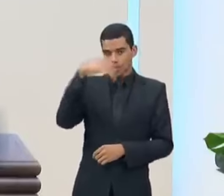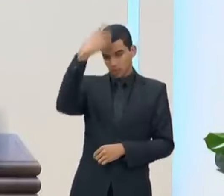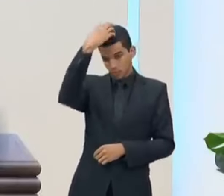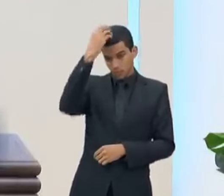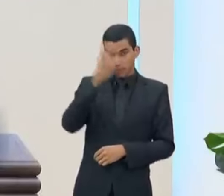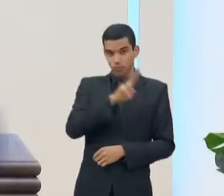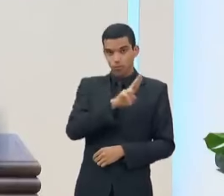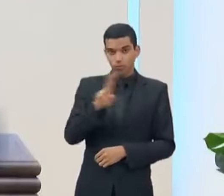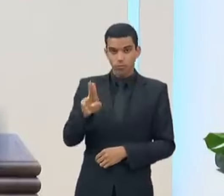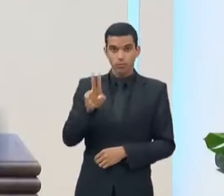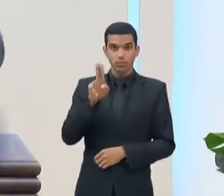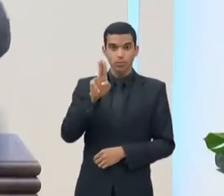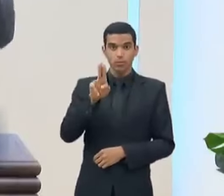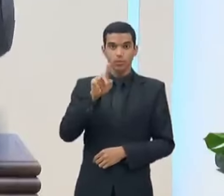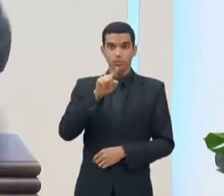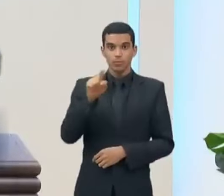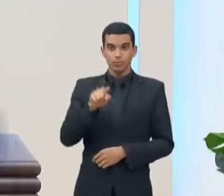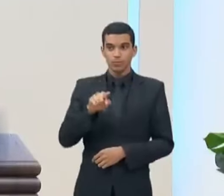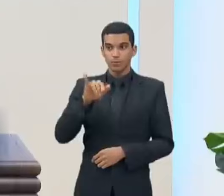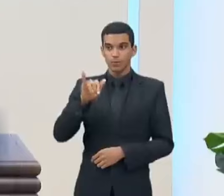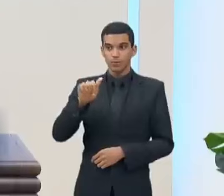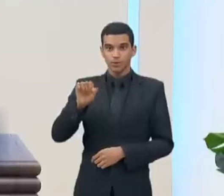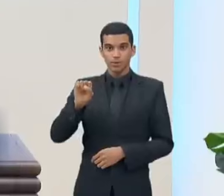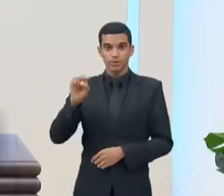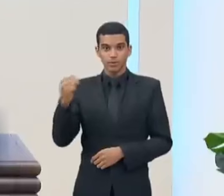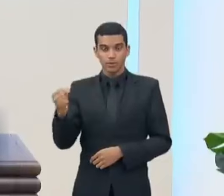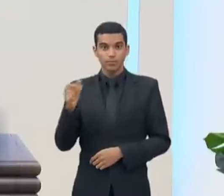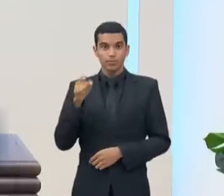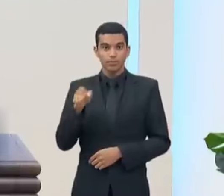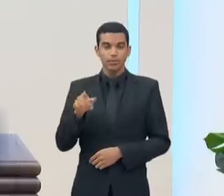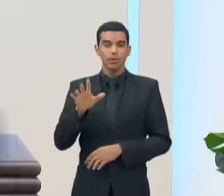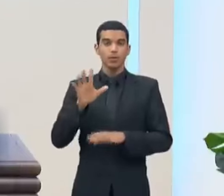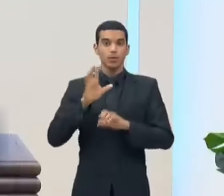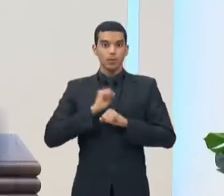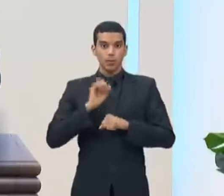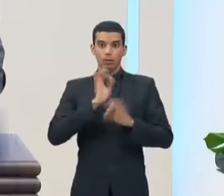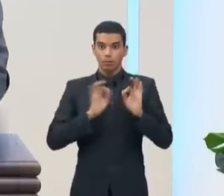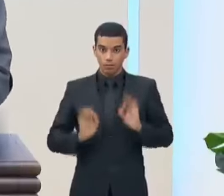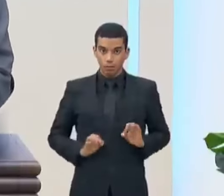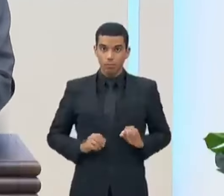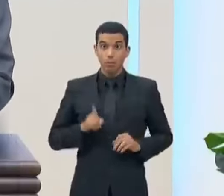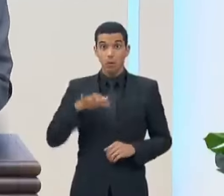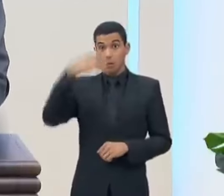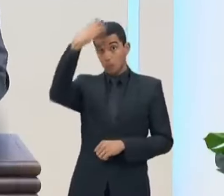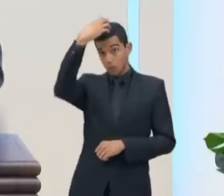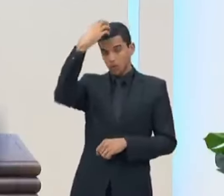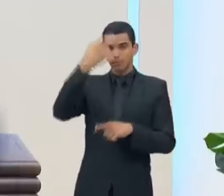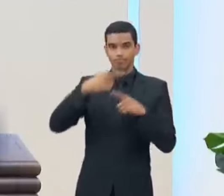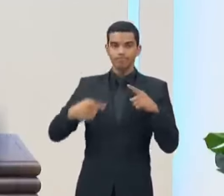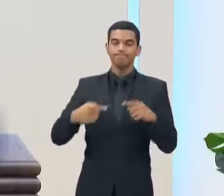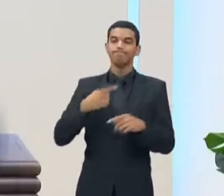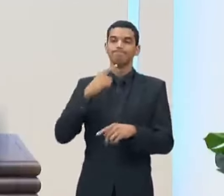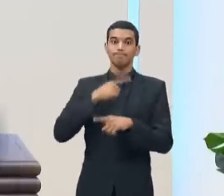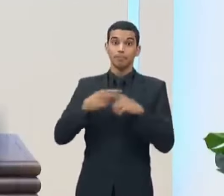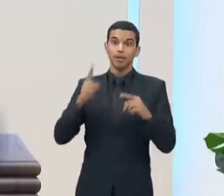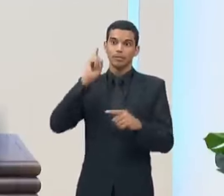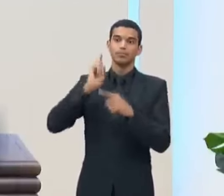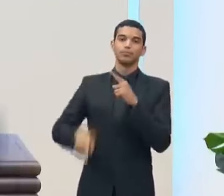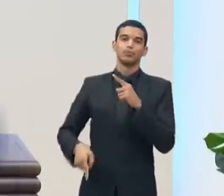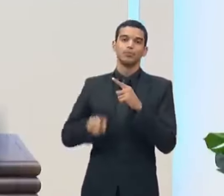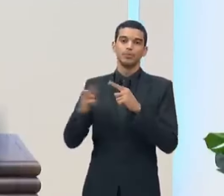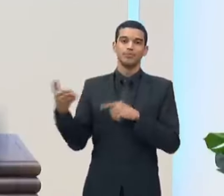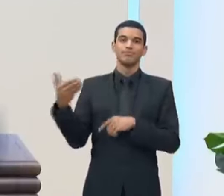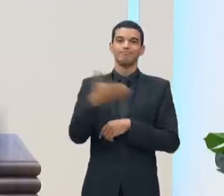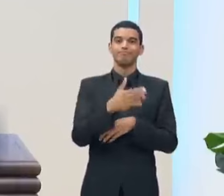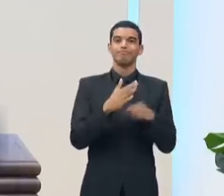sofreu de lepra, ficou excluído da casa do Senhor. Segundo Crônicas, capítulo 26, versículo